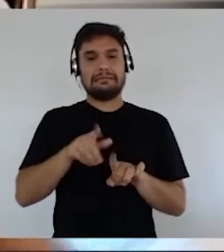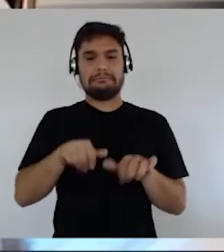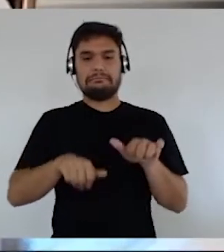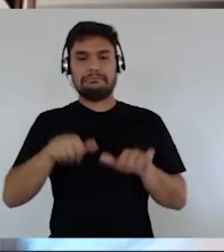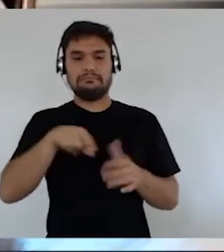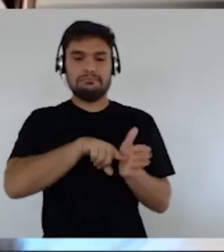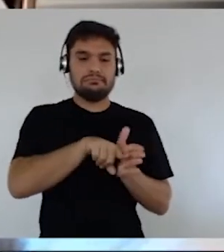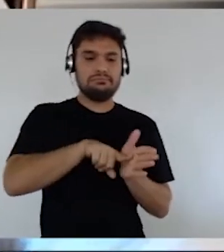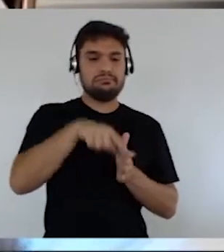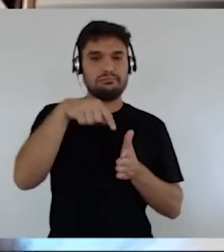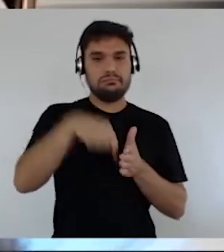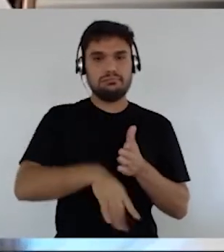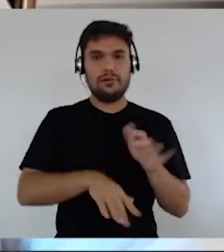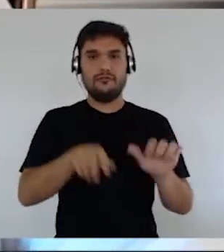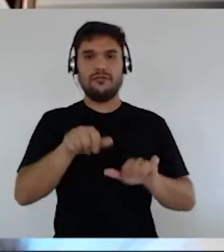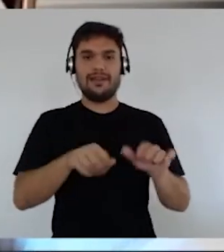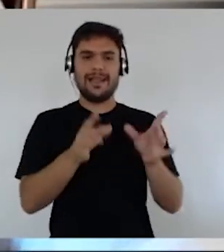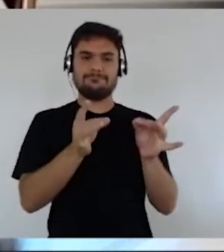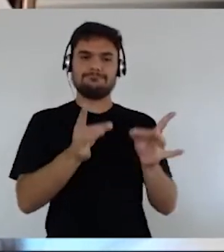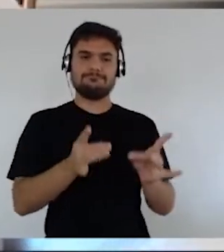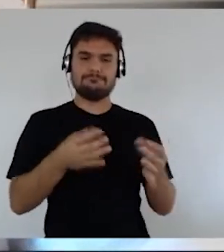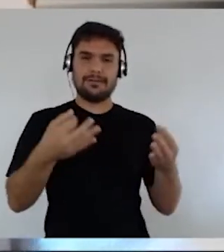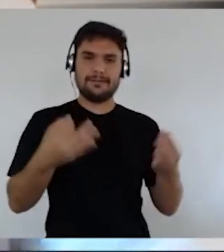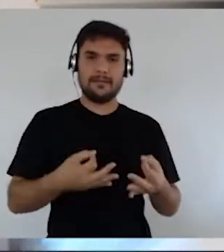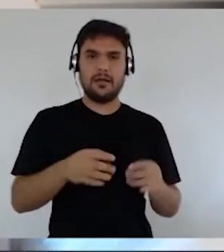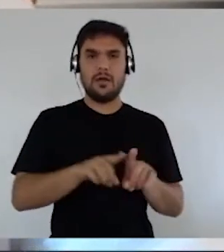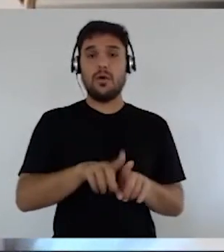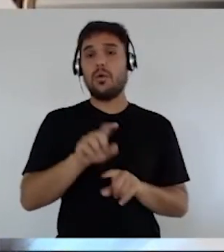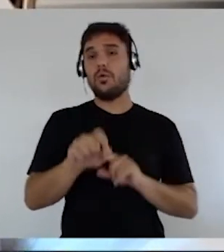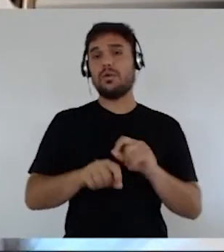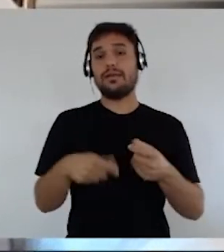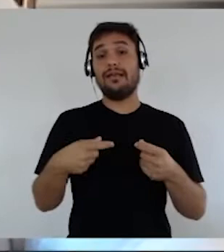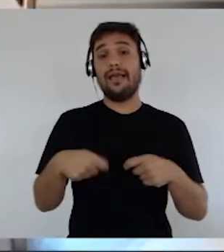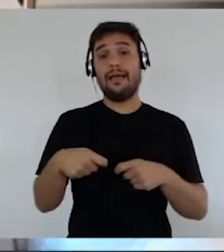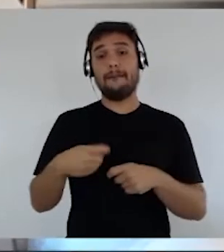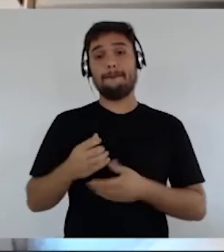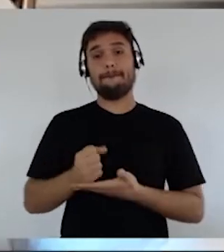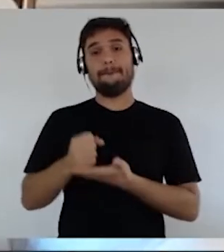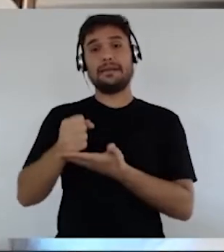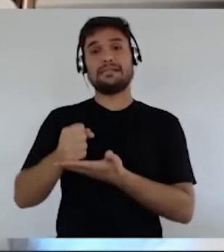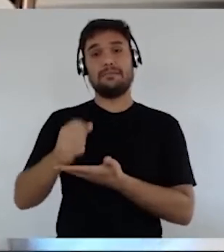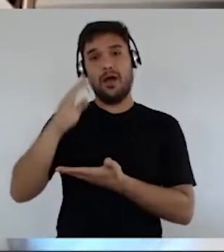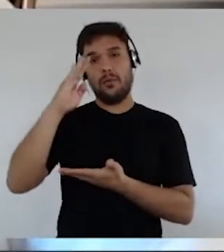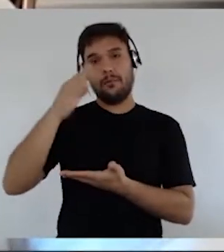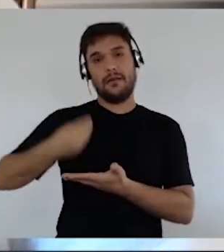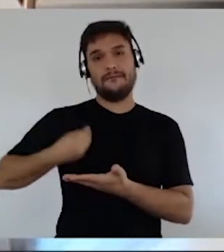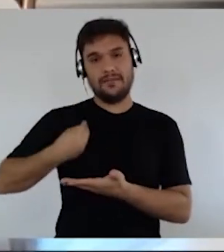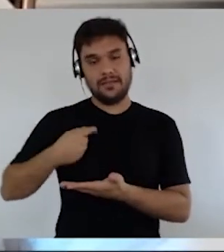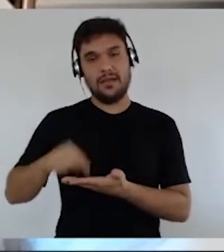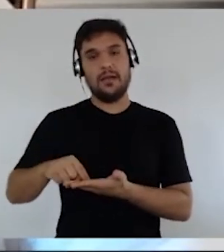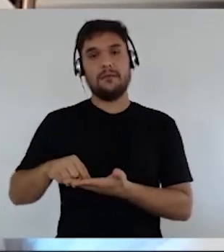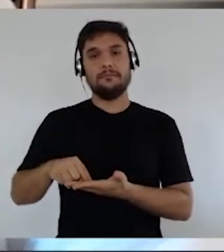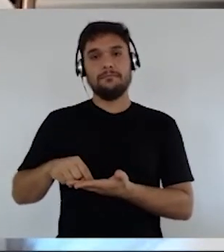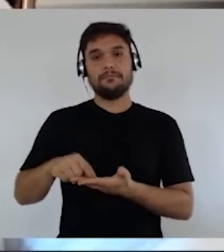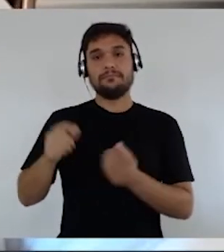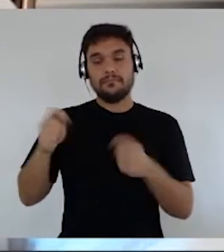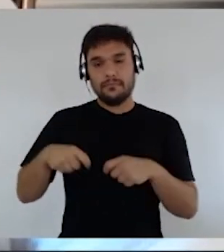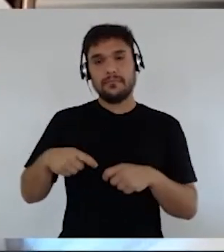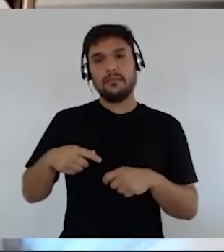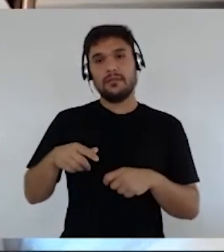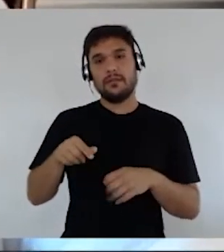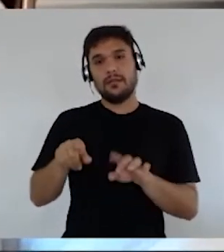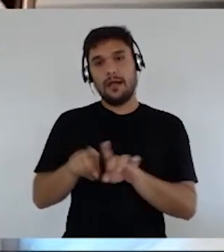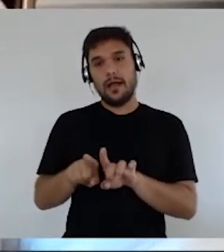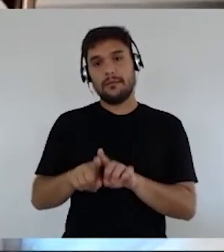densificar, de acordo com critérios rigorosos e claros, o que é a subsistência, por exemplo, do executado, que possa determinar